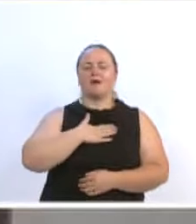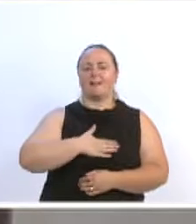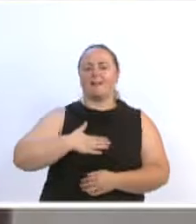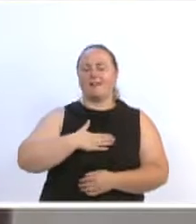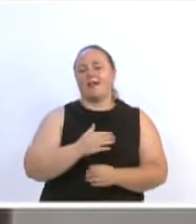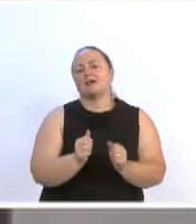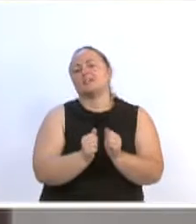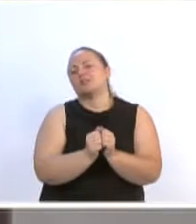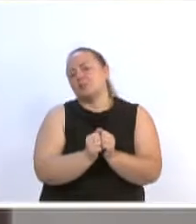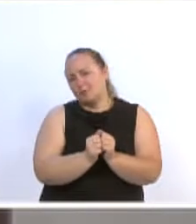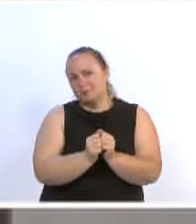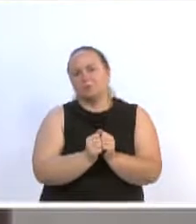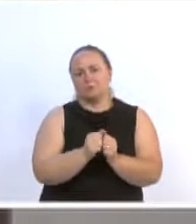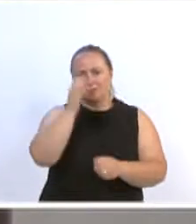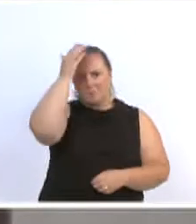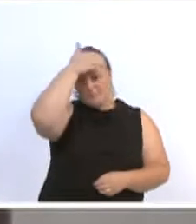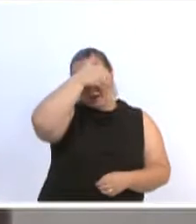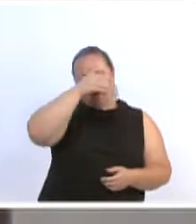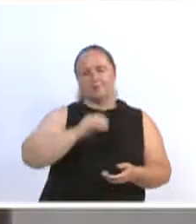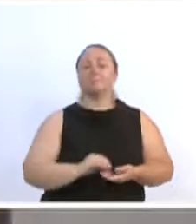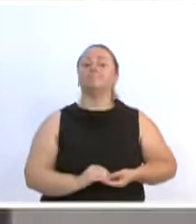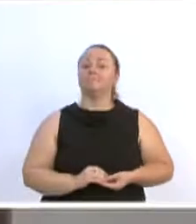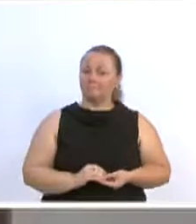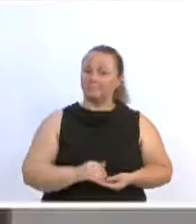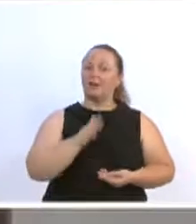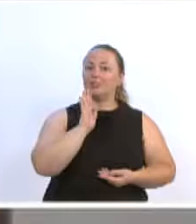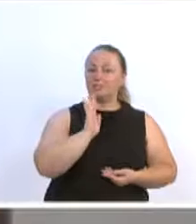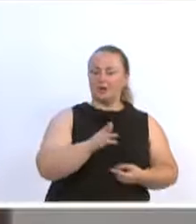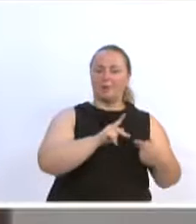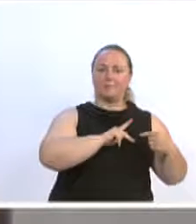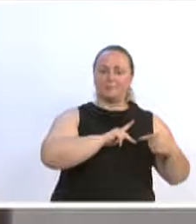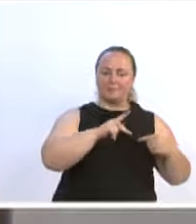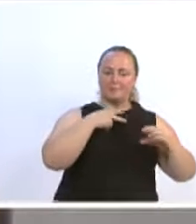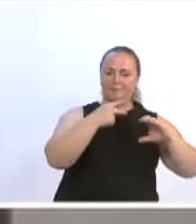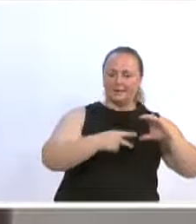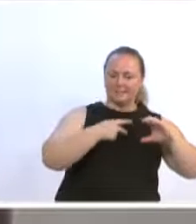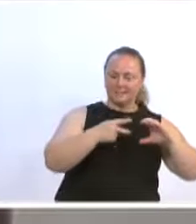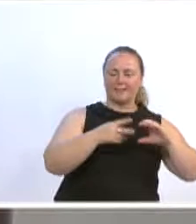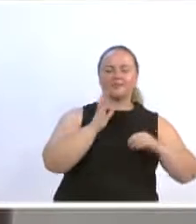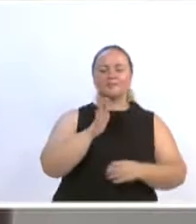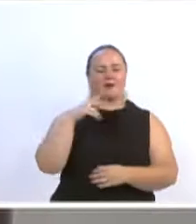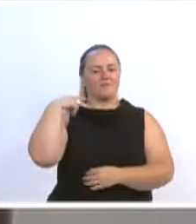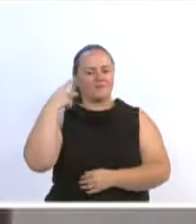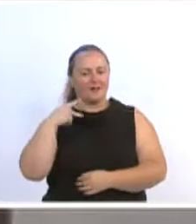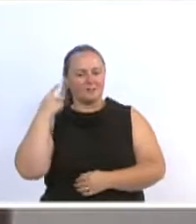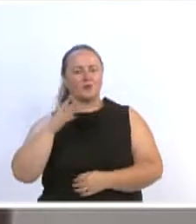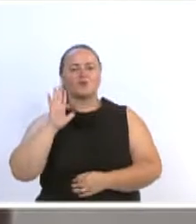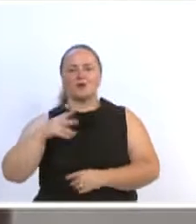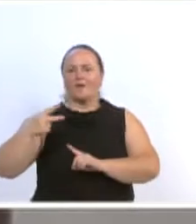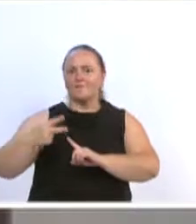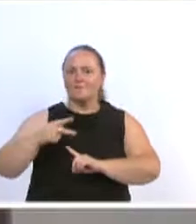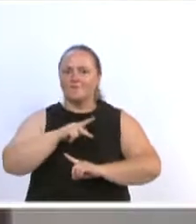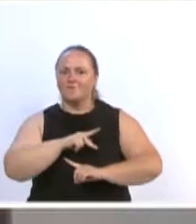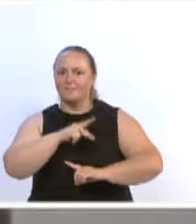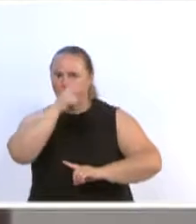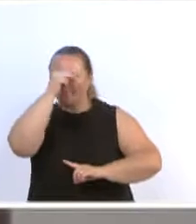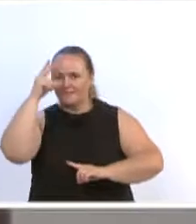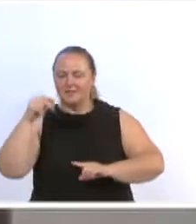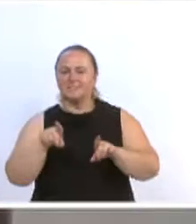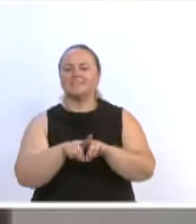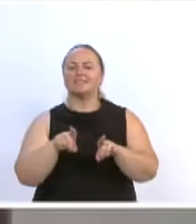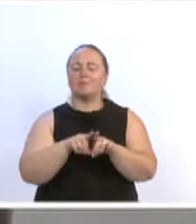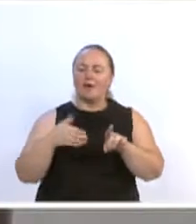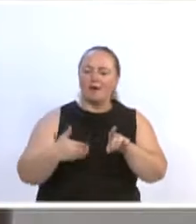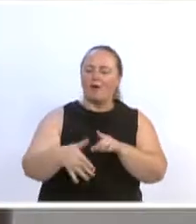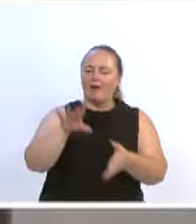aqui com o mar o vereador elmar o presidente da câmara de vereador agora o mário como vice prefeito e como prefeito a partir de hoje